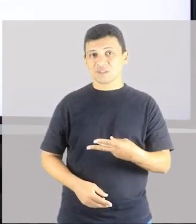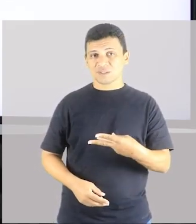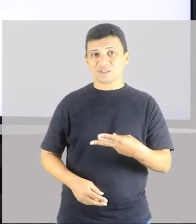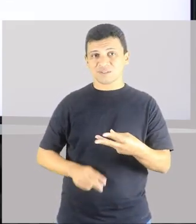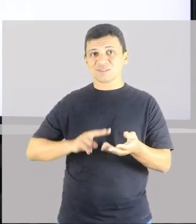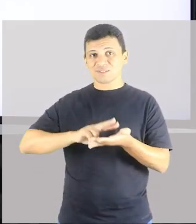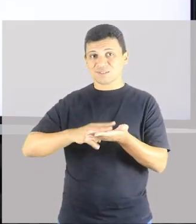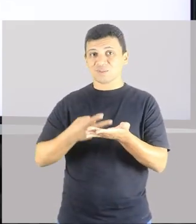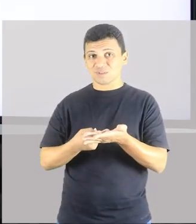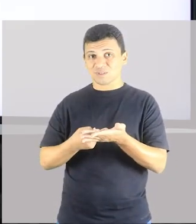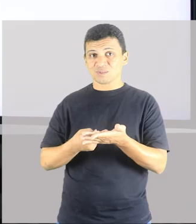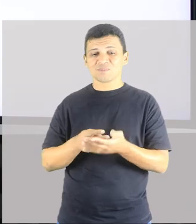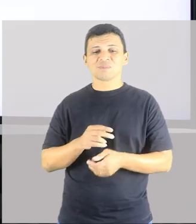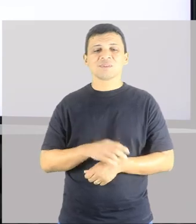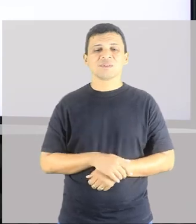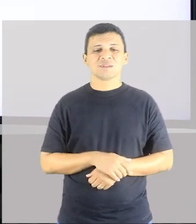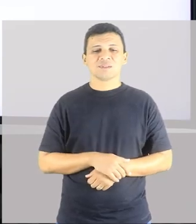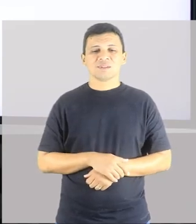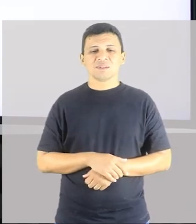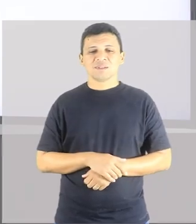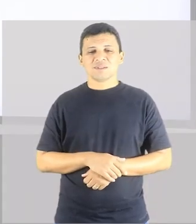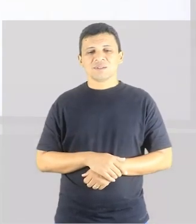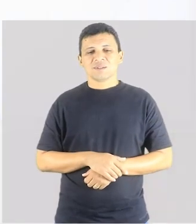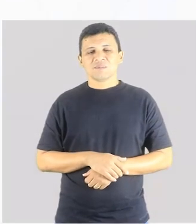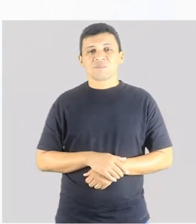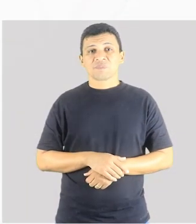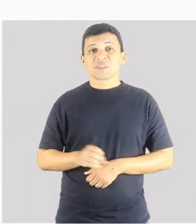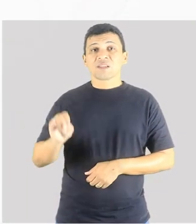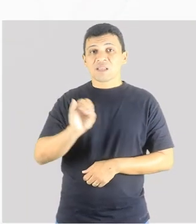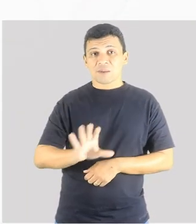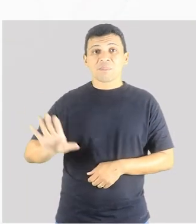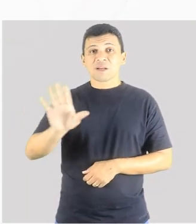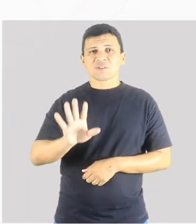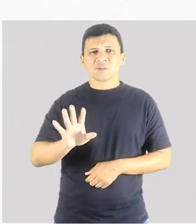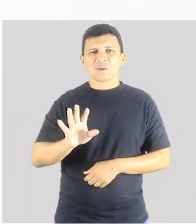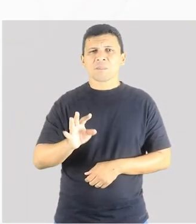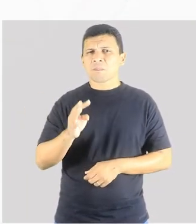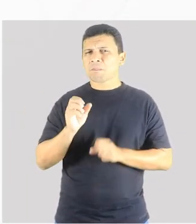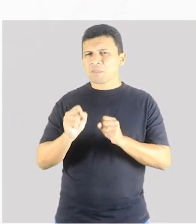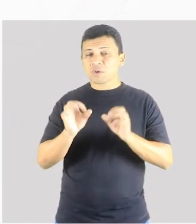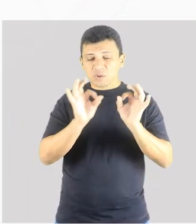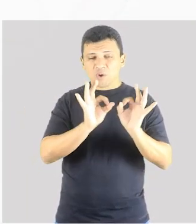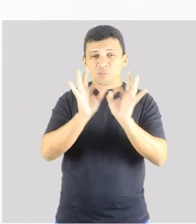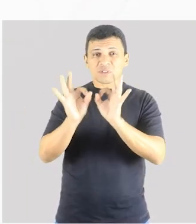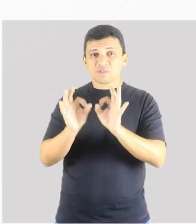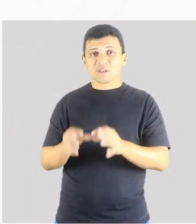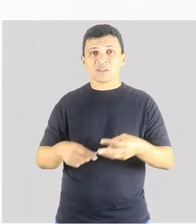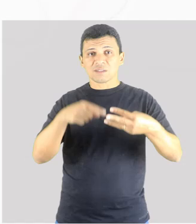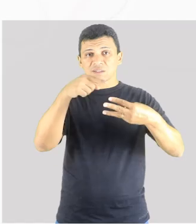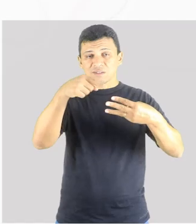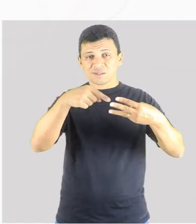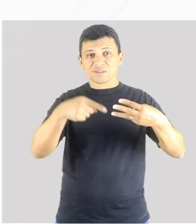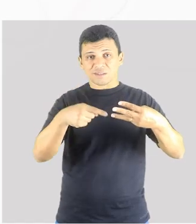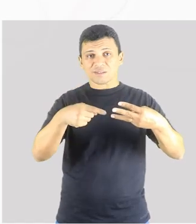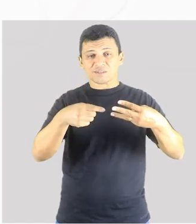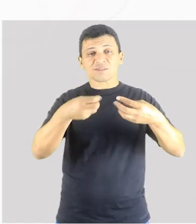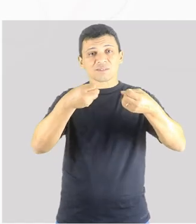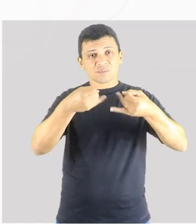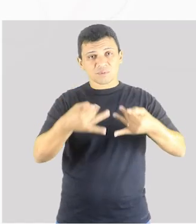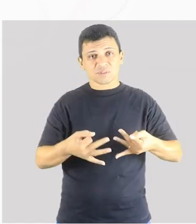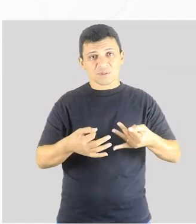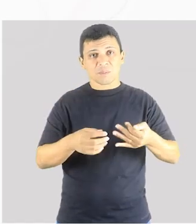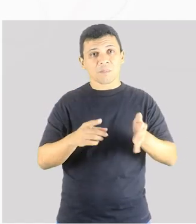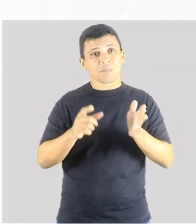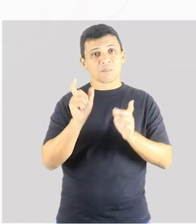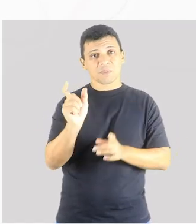vocês considerarem. Então, aqui, na imagem, nós podemos observar 3 definições da palavra date. Qual é